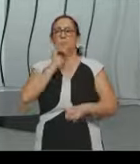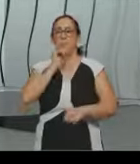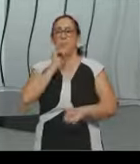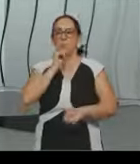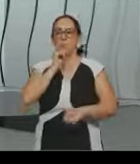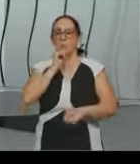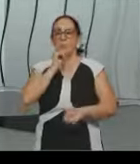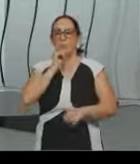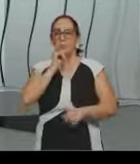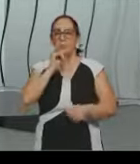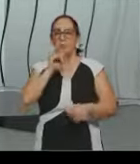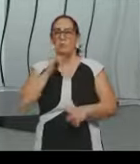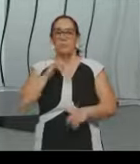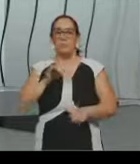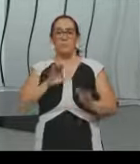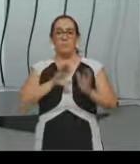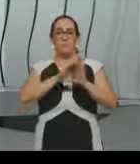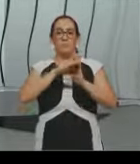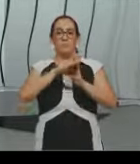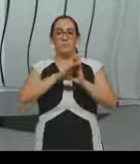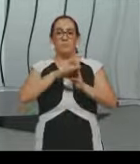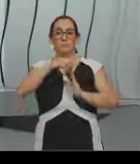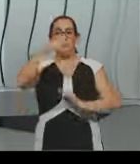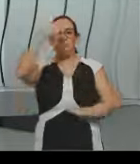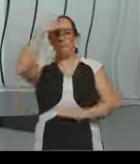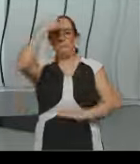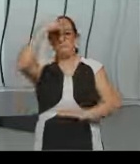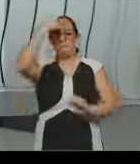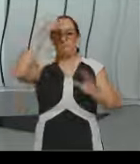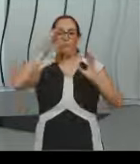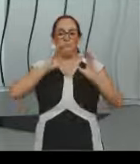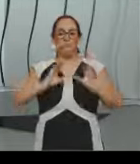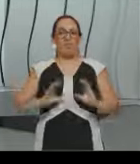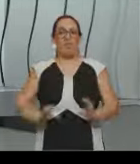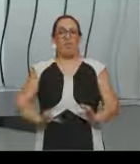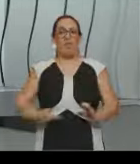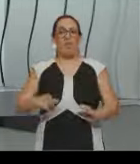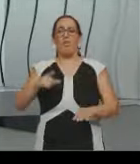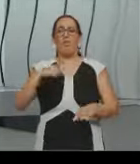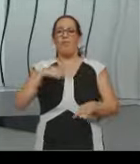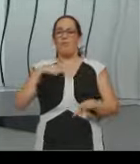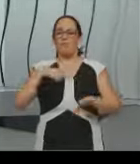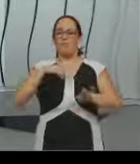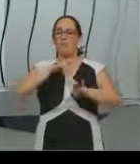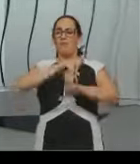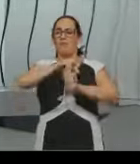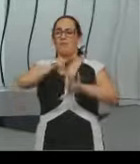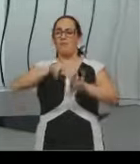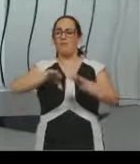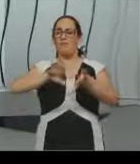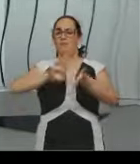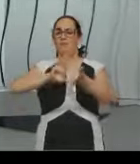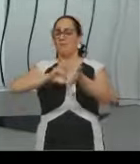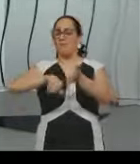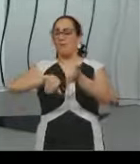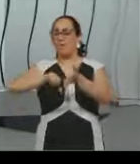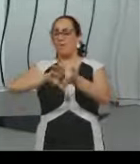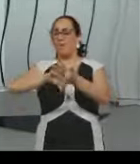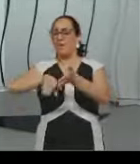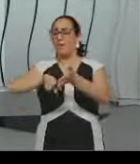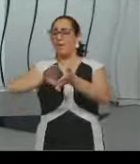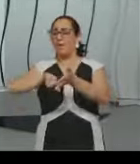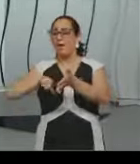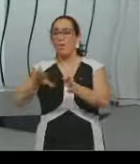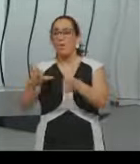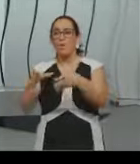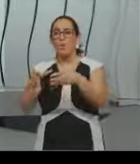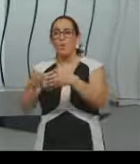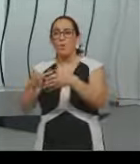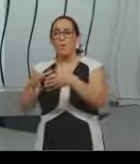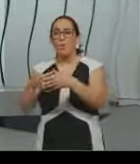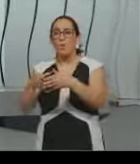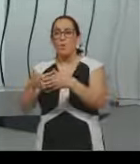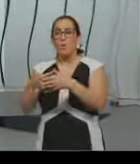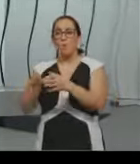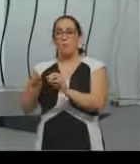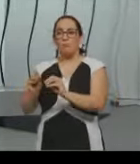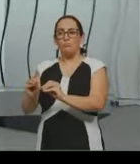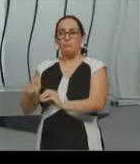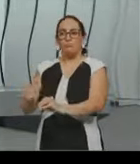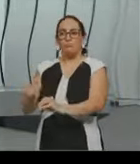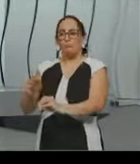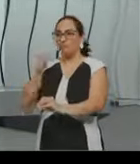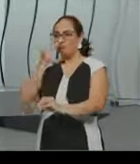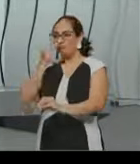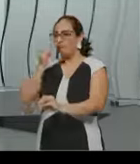de cidadania, a gente tem muito mais exceção, né, muito mais, um grupo muito maior que fica de fora do que o grupo que fica,